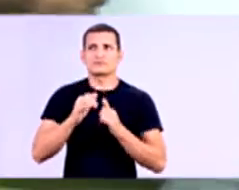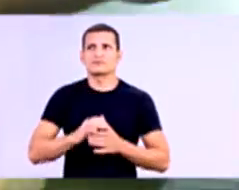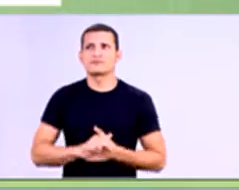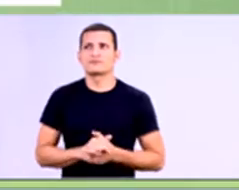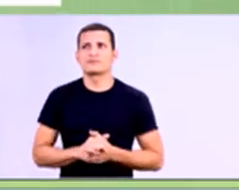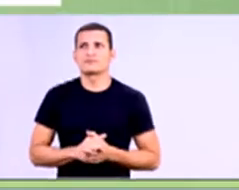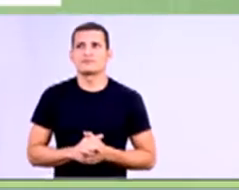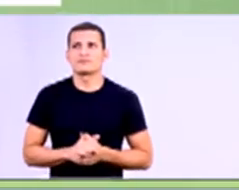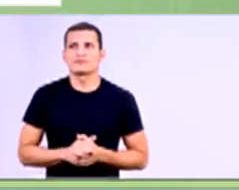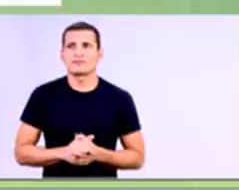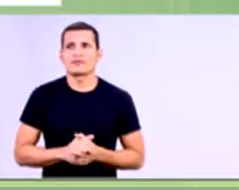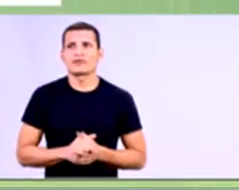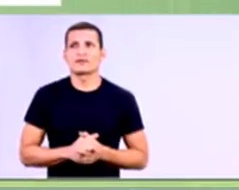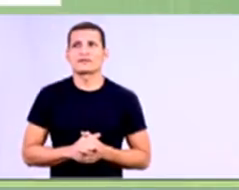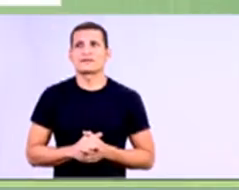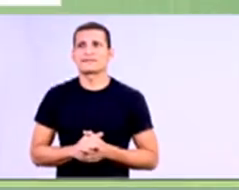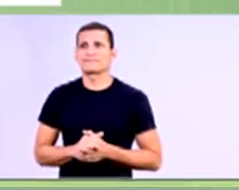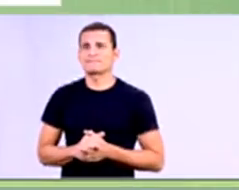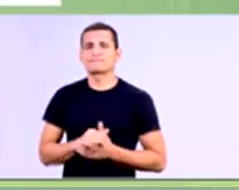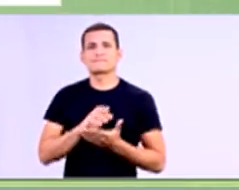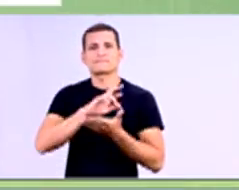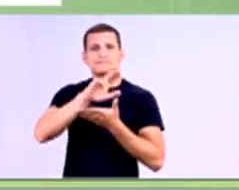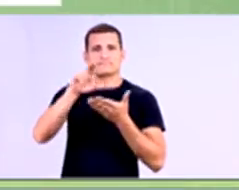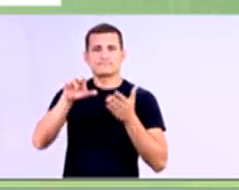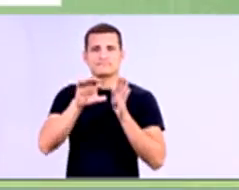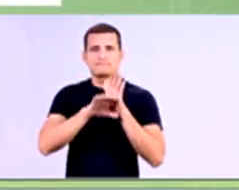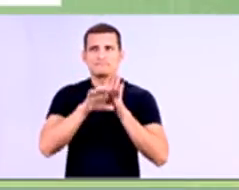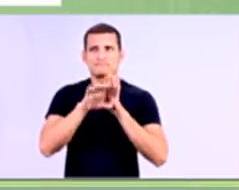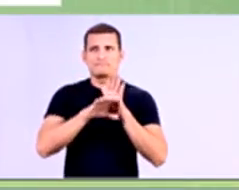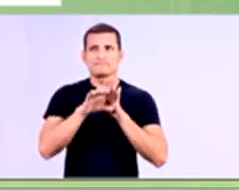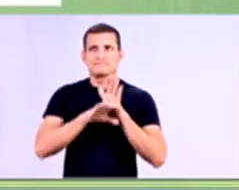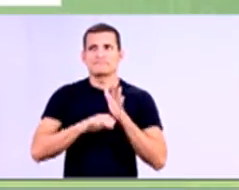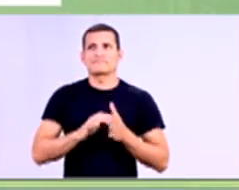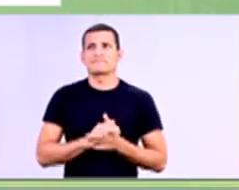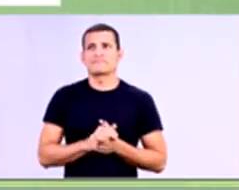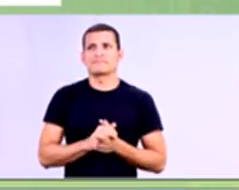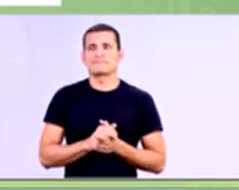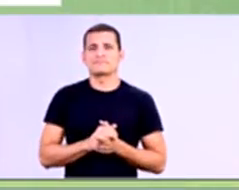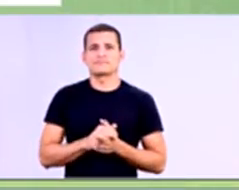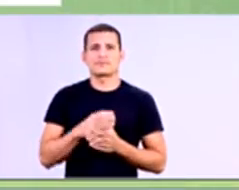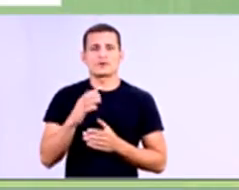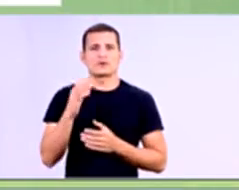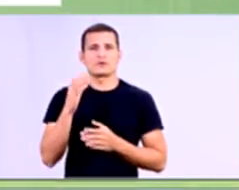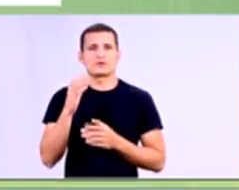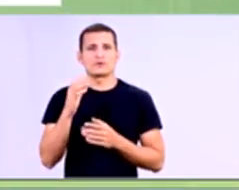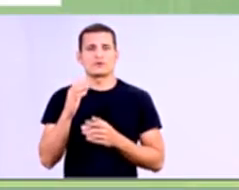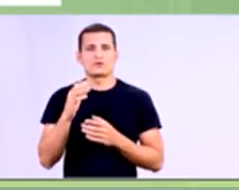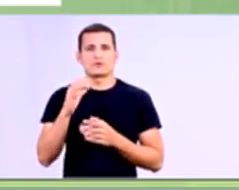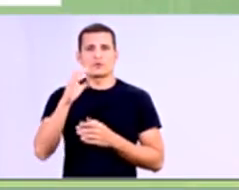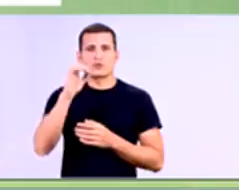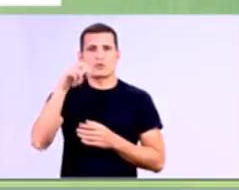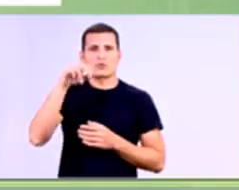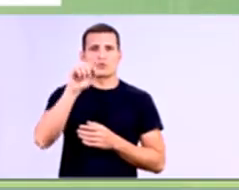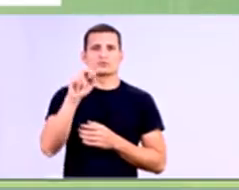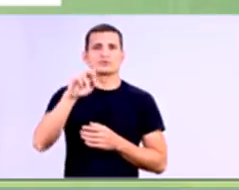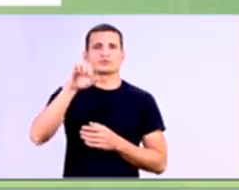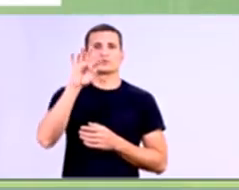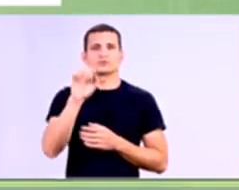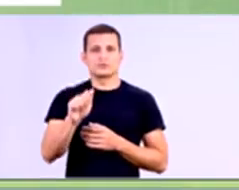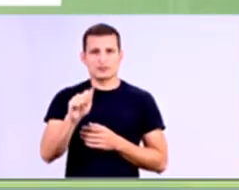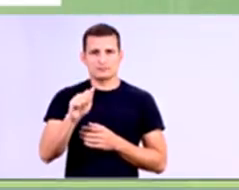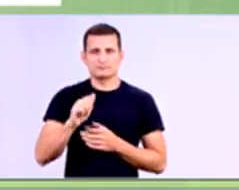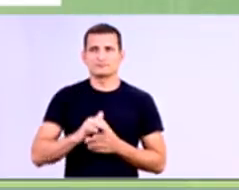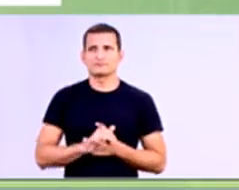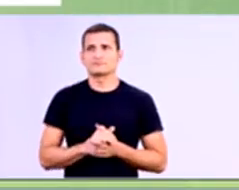para a lousa. E aí tem vários conceitos, por exemplo, o conceito consulta, que tem uma dependência, vou até